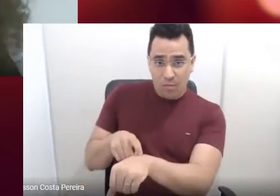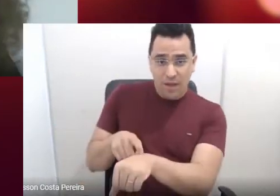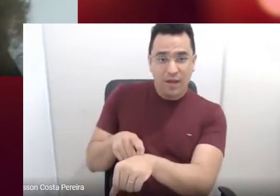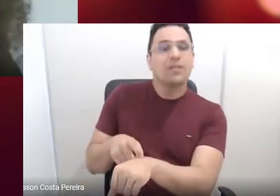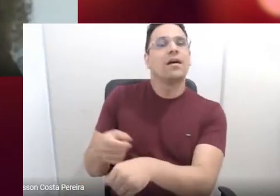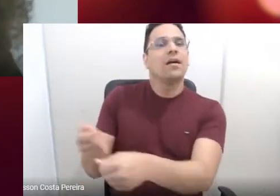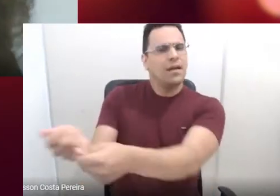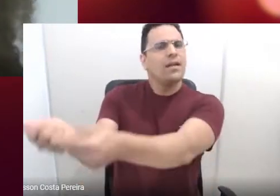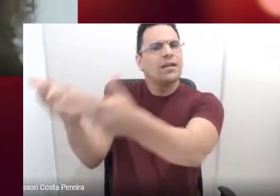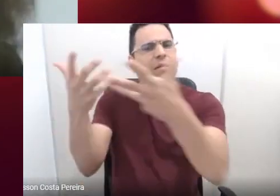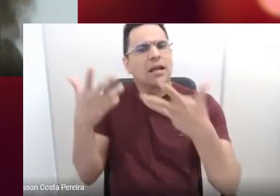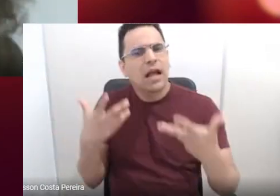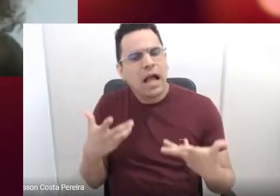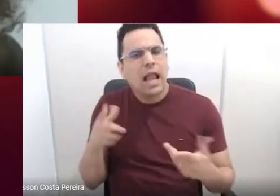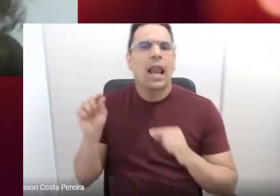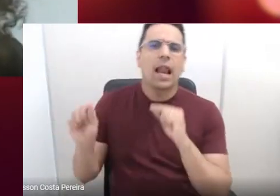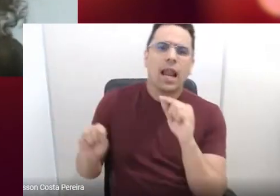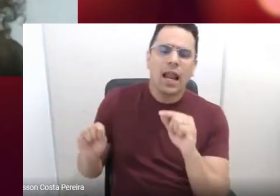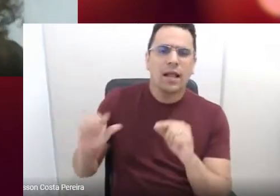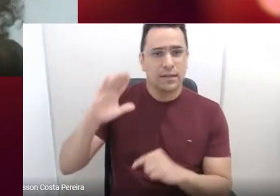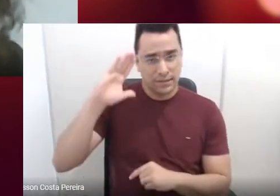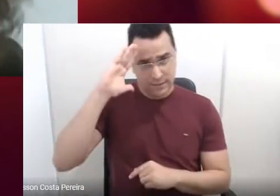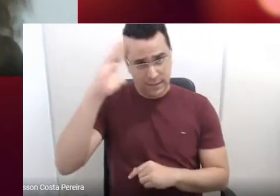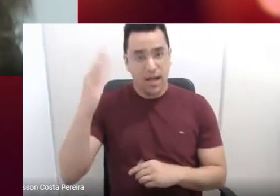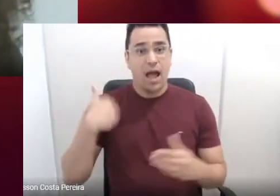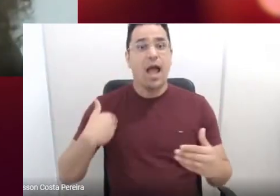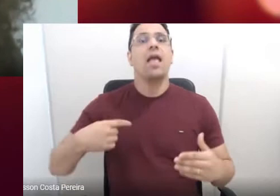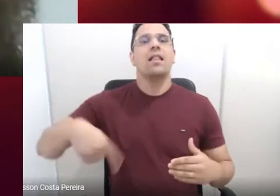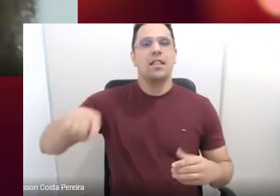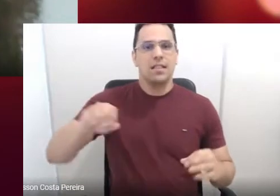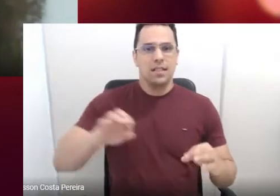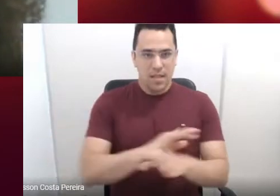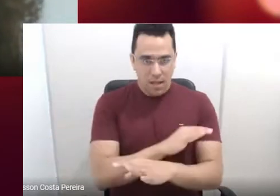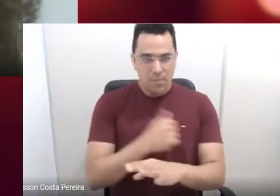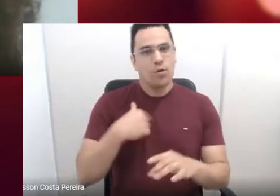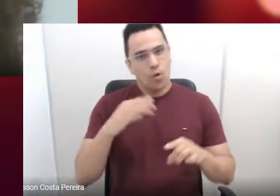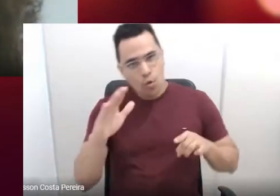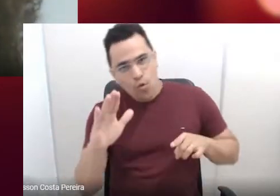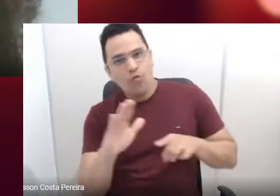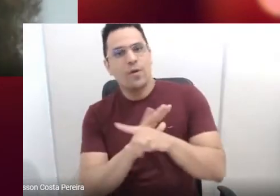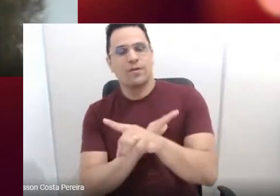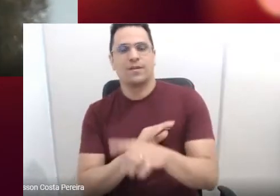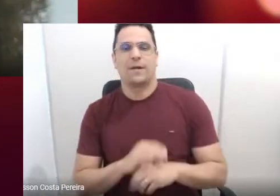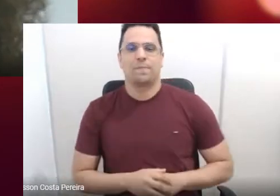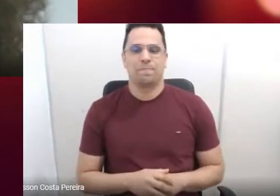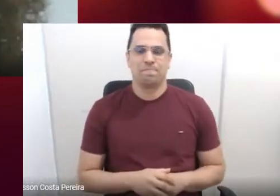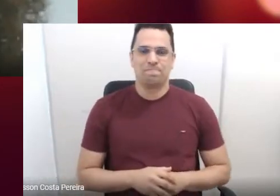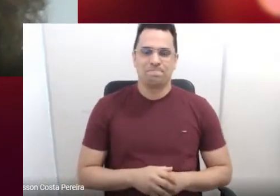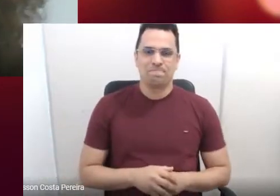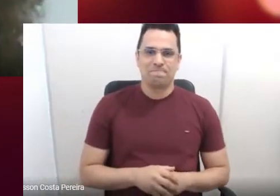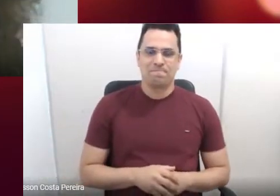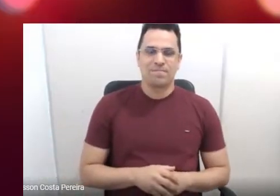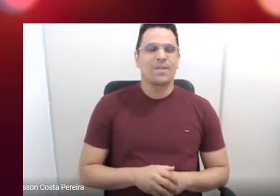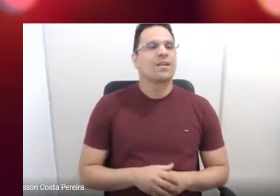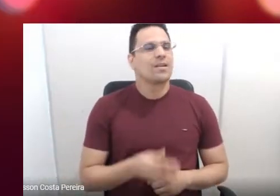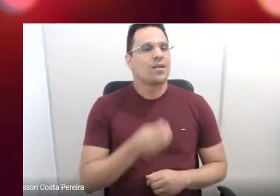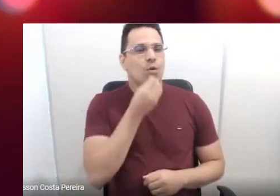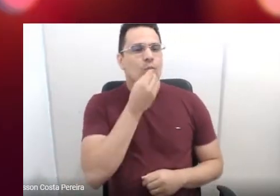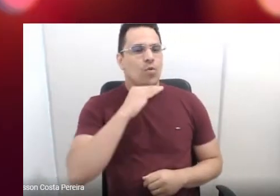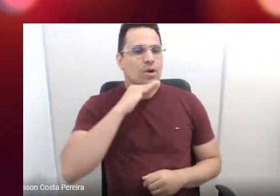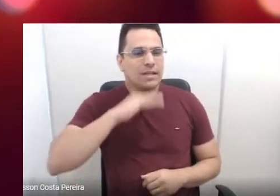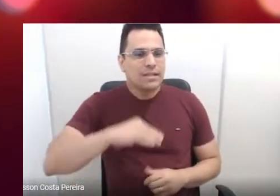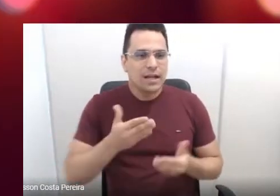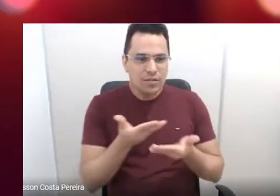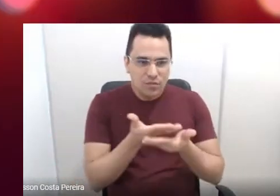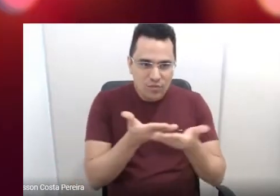de saudação inicial, e logo em seguida eu já trago a primeira questão. Então, Kátia. Então, boa tarde